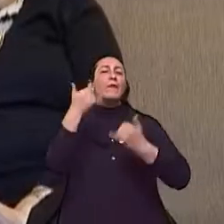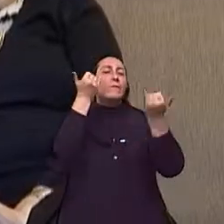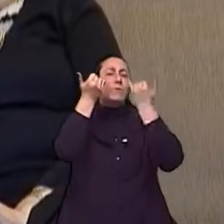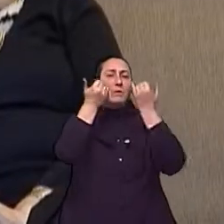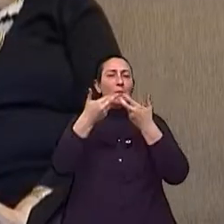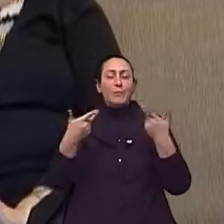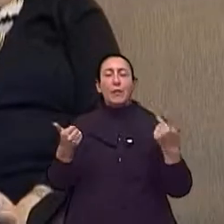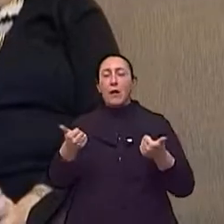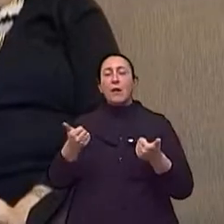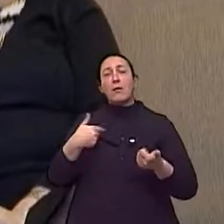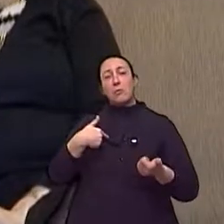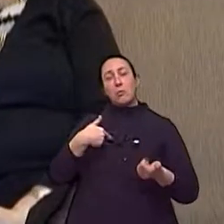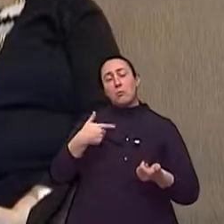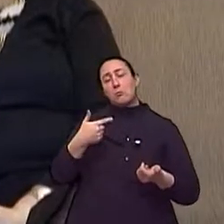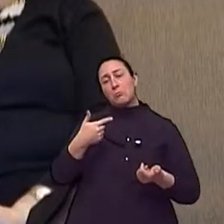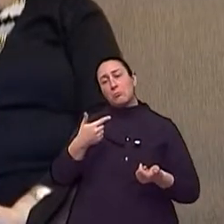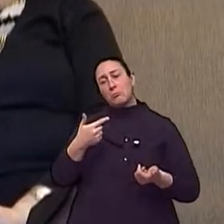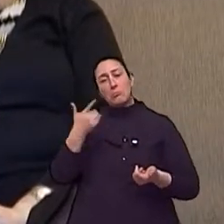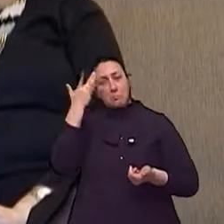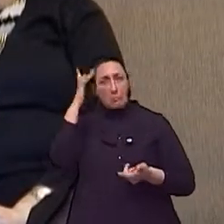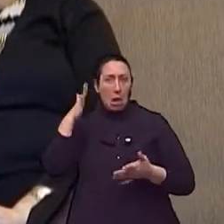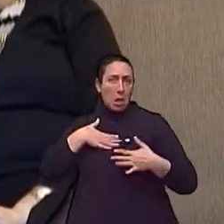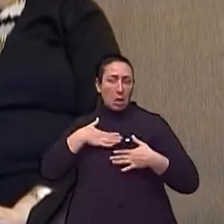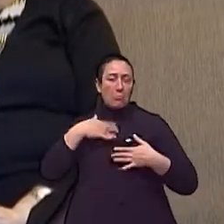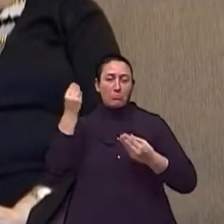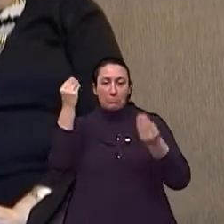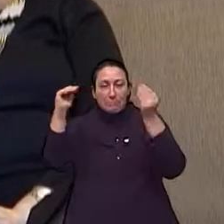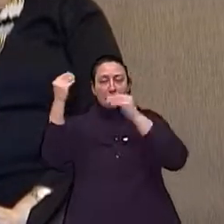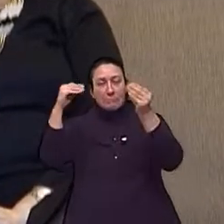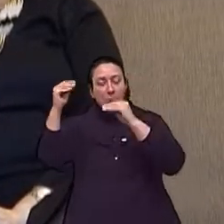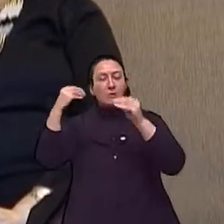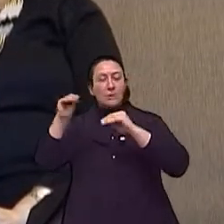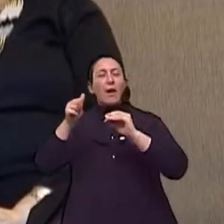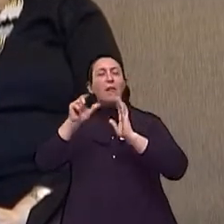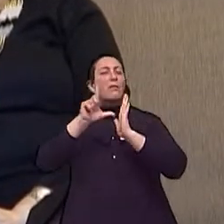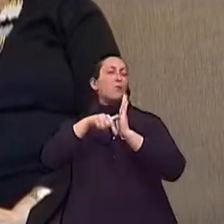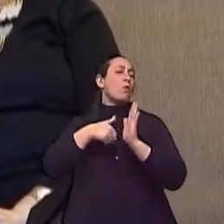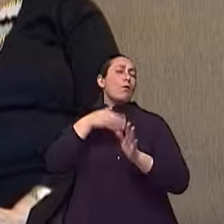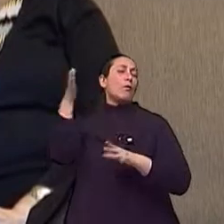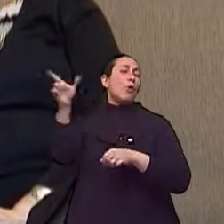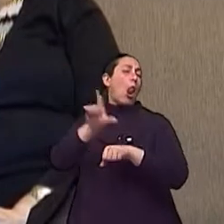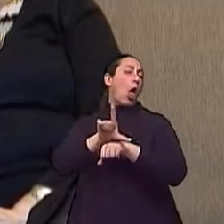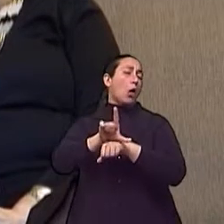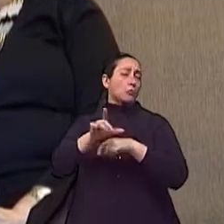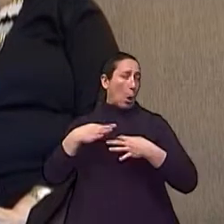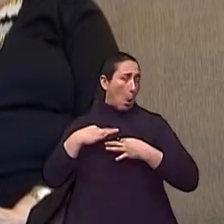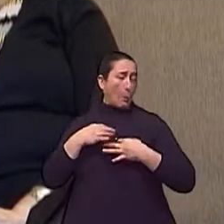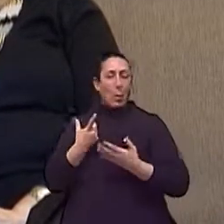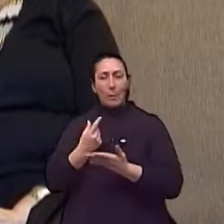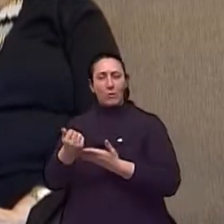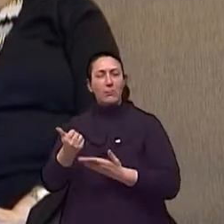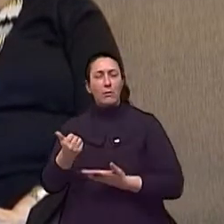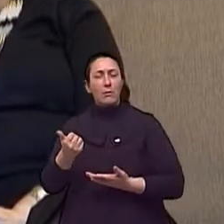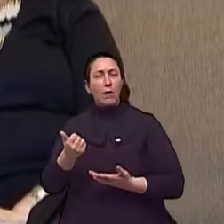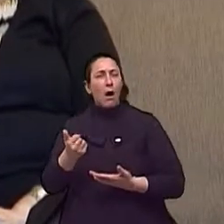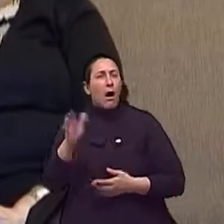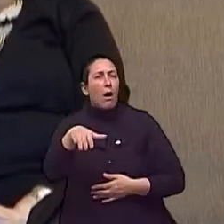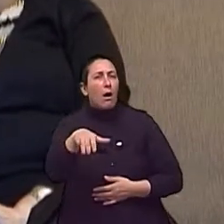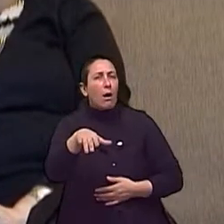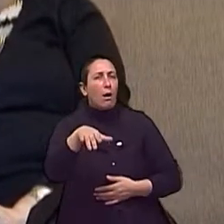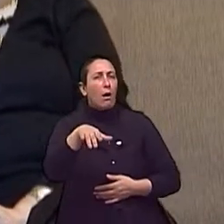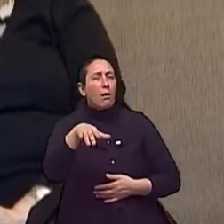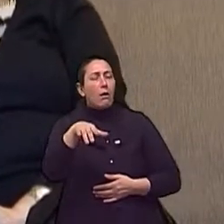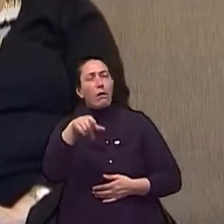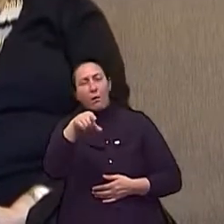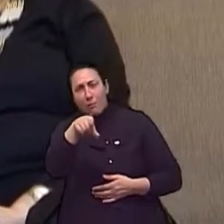blog E aí passou um tempo eu fui numa a loja comprar uma roupa aí disseram assim ah não